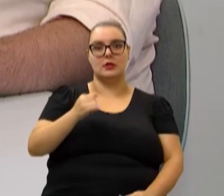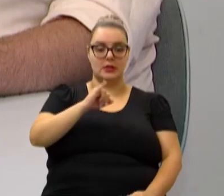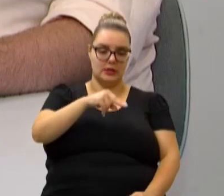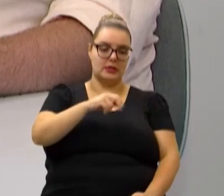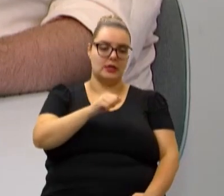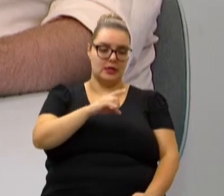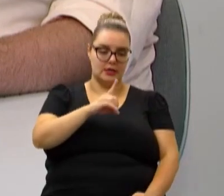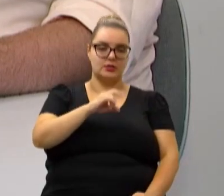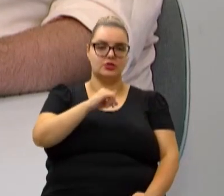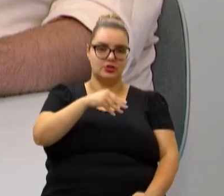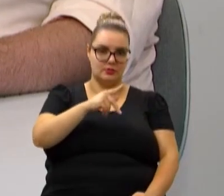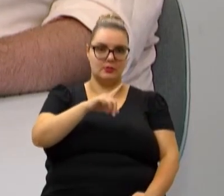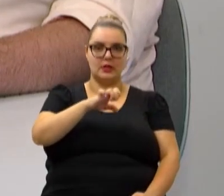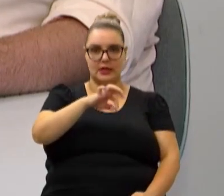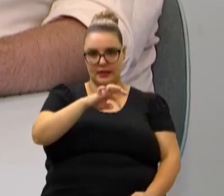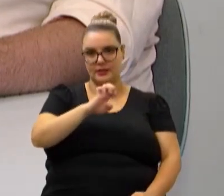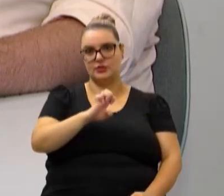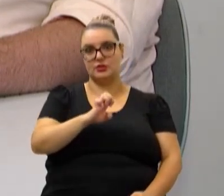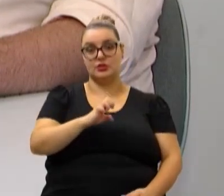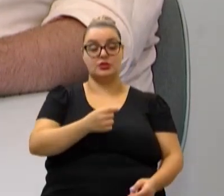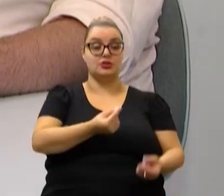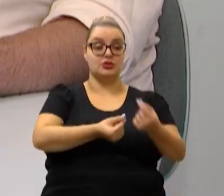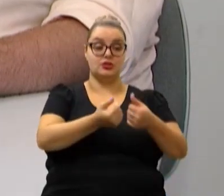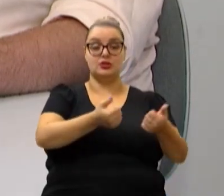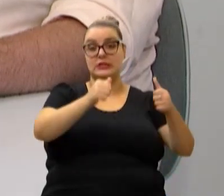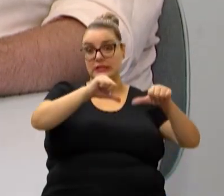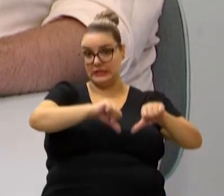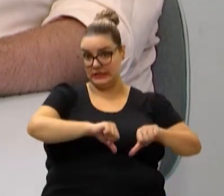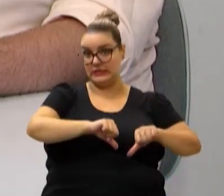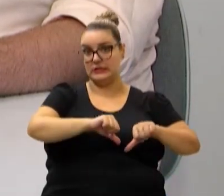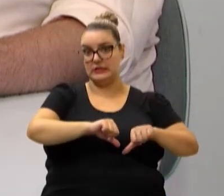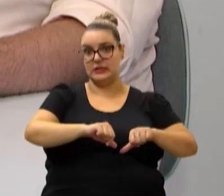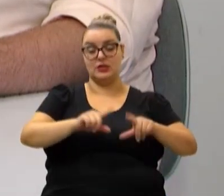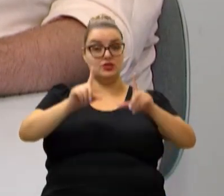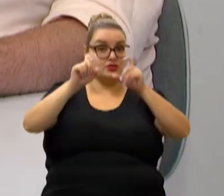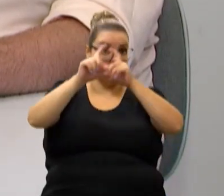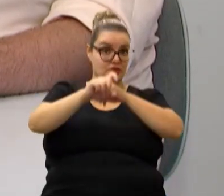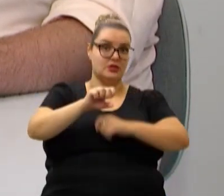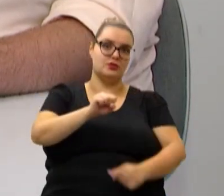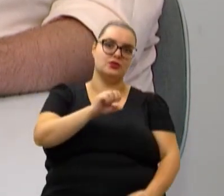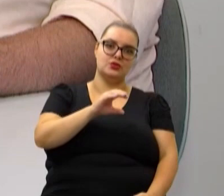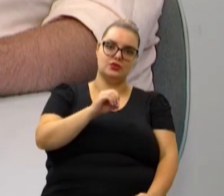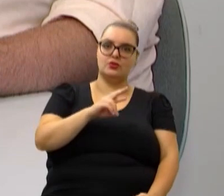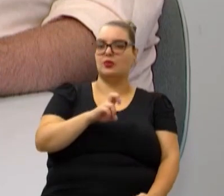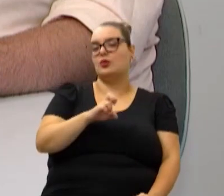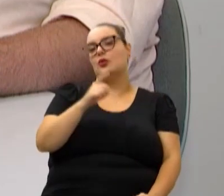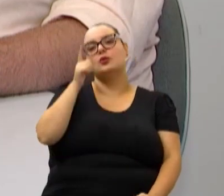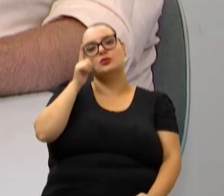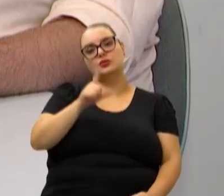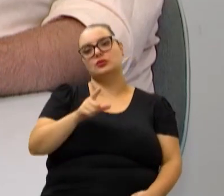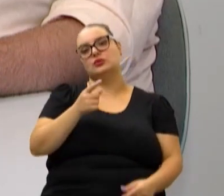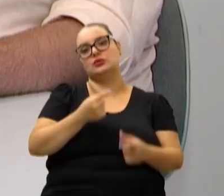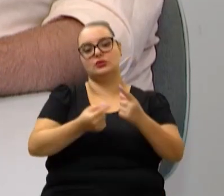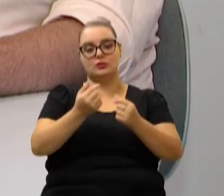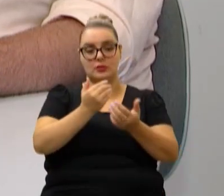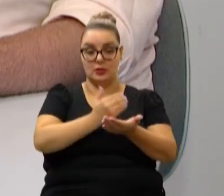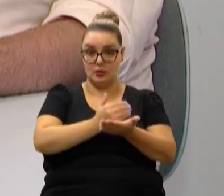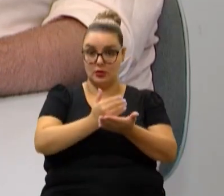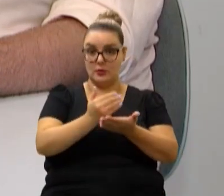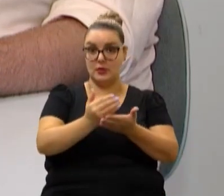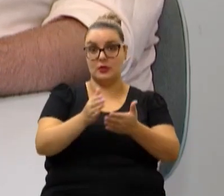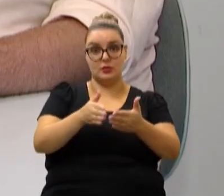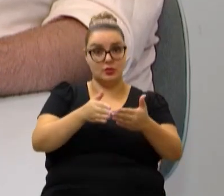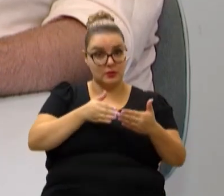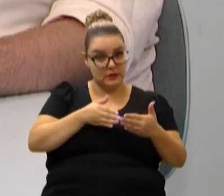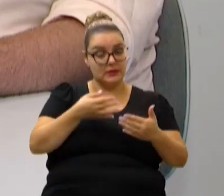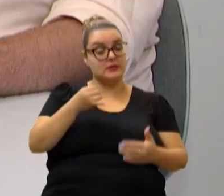inadimplente. Então, por exemplo, em condições de crise econômica, dificilmente as pessoas que têm esse score conseguiriam o crédito. E